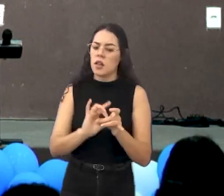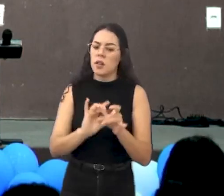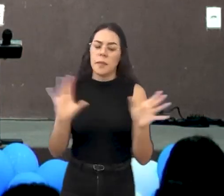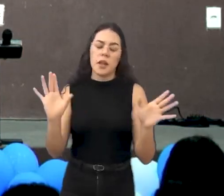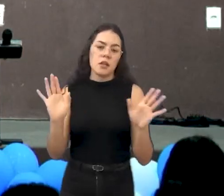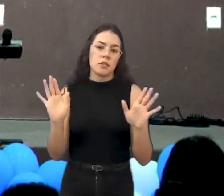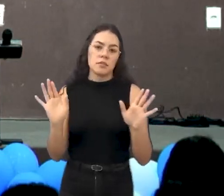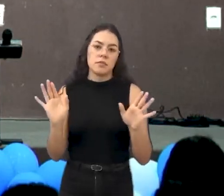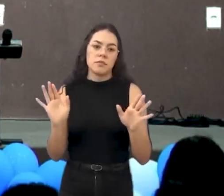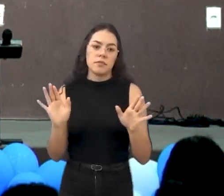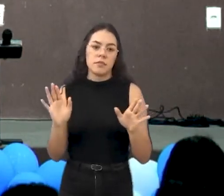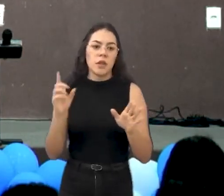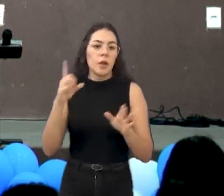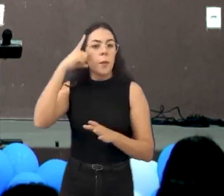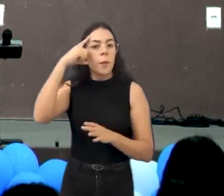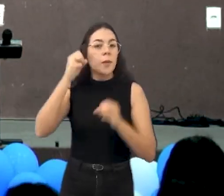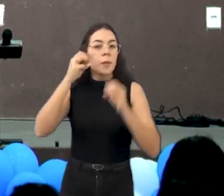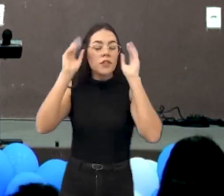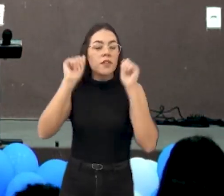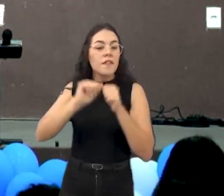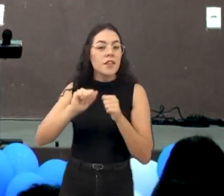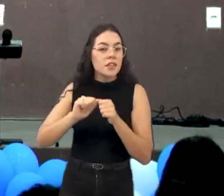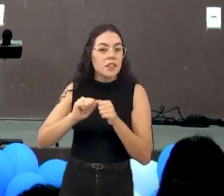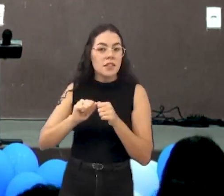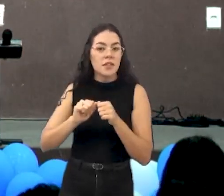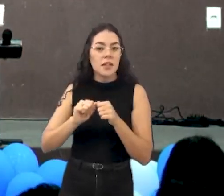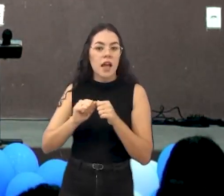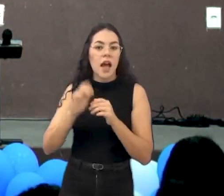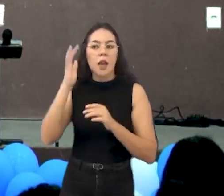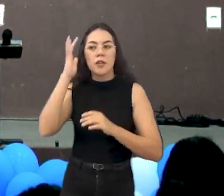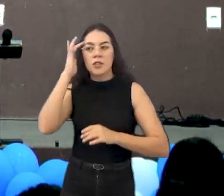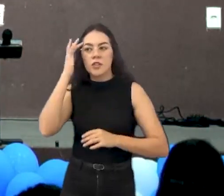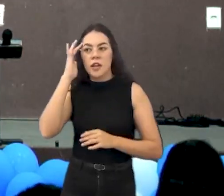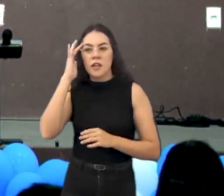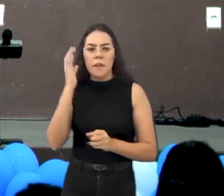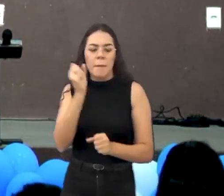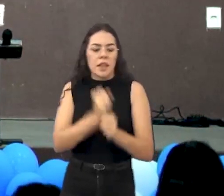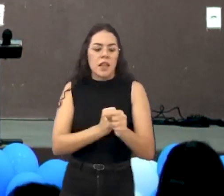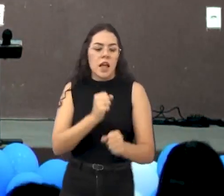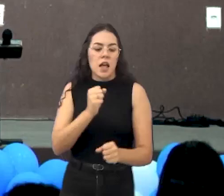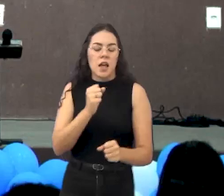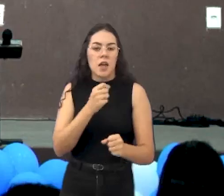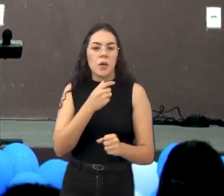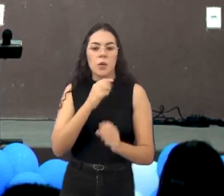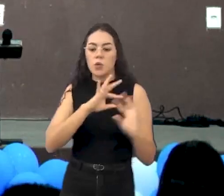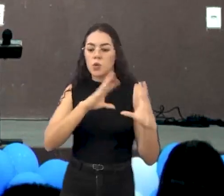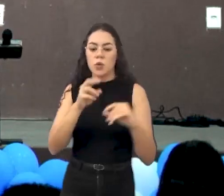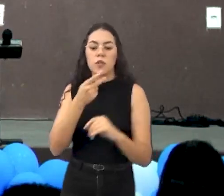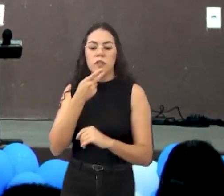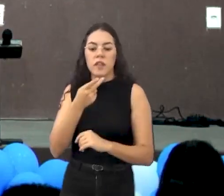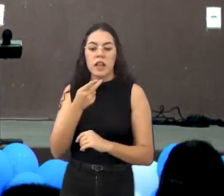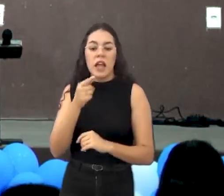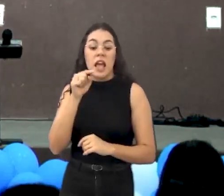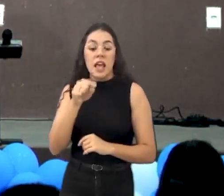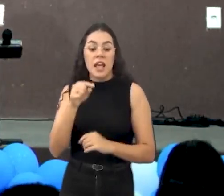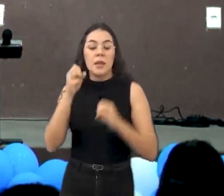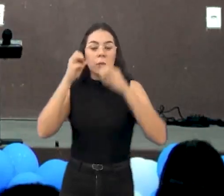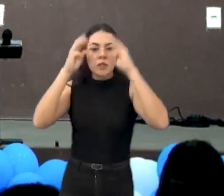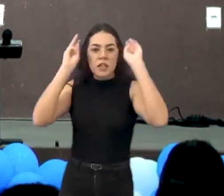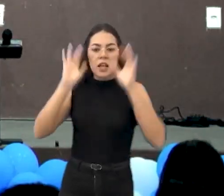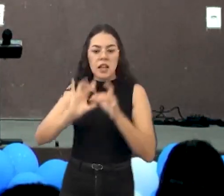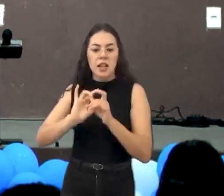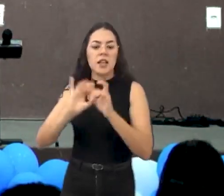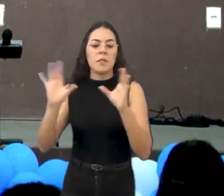mão. Ou seja, por que Moisés fez aquilo? Porque ele achava, não, se eu for aqui, matar esse cara, todo mundo vai dizer, ele é o nosso libertador, vamos